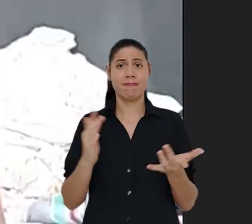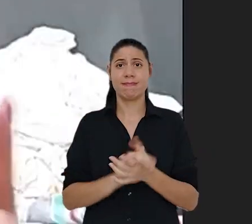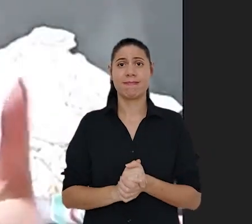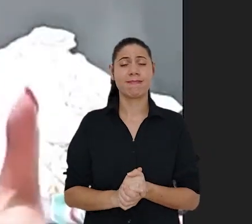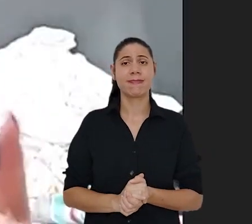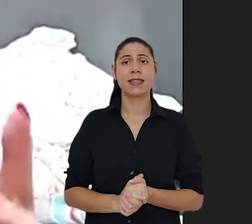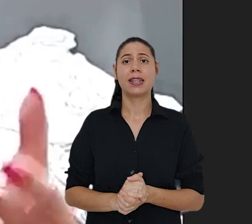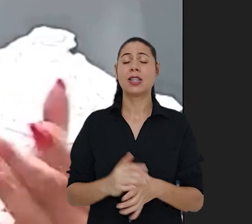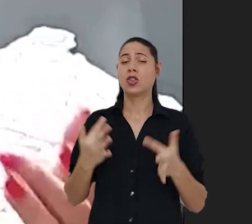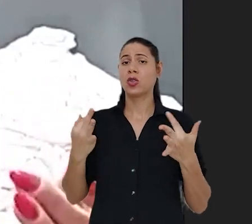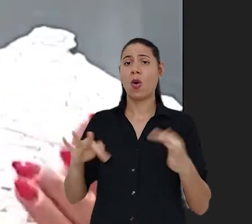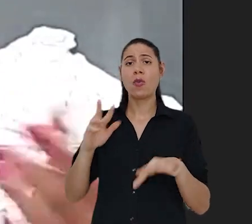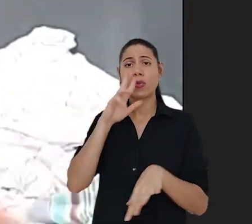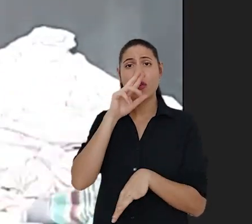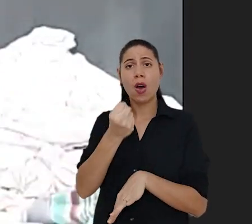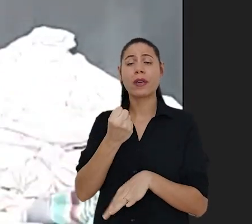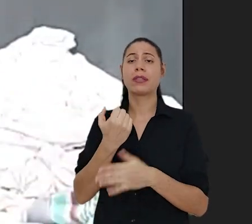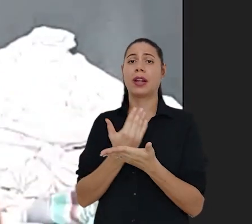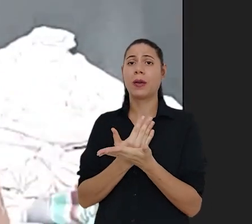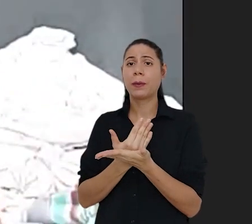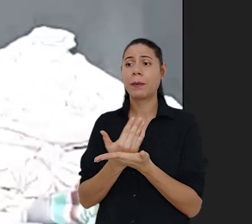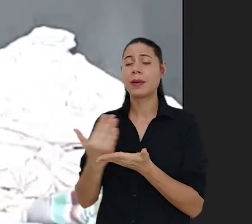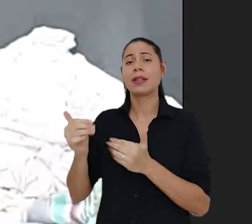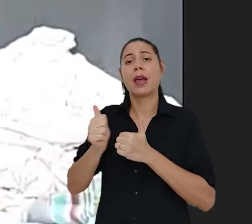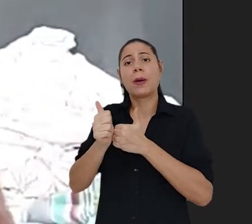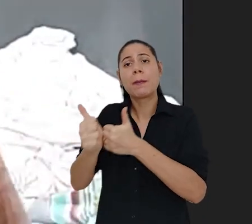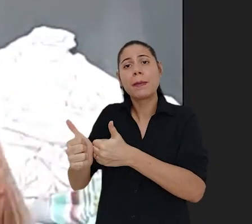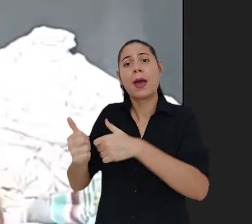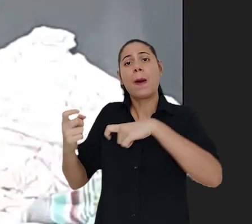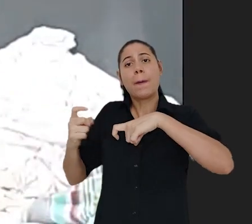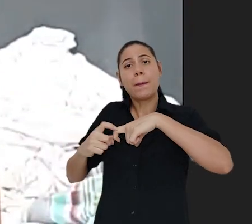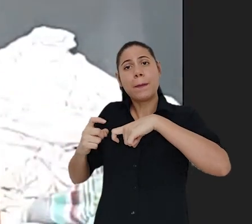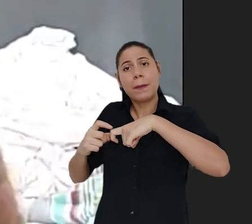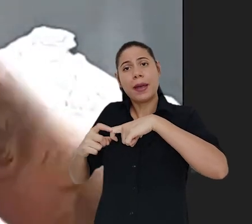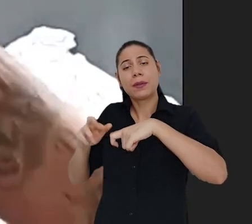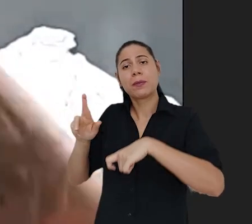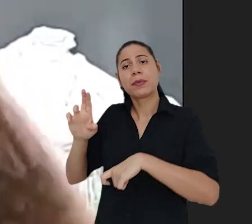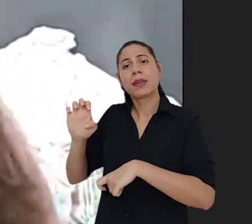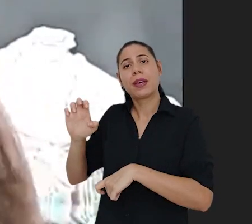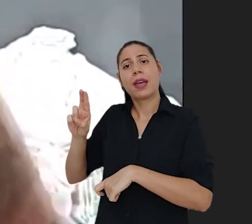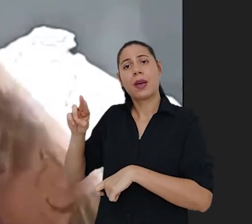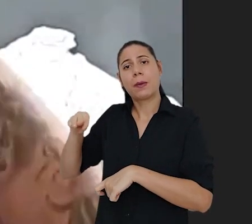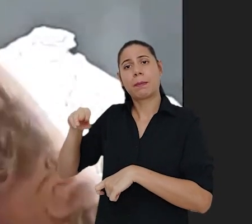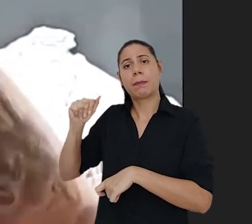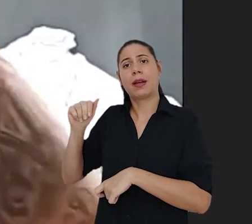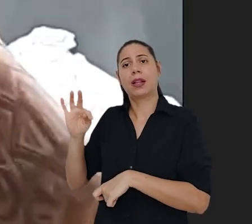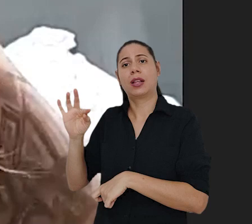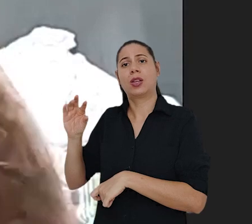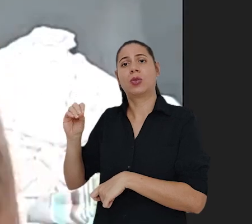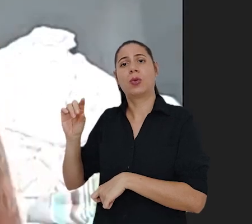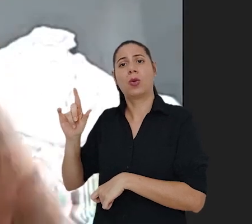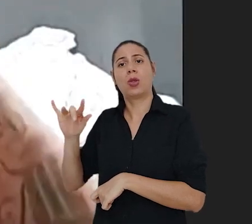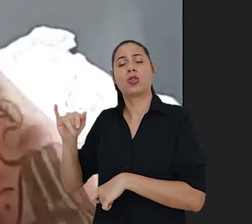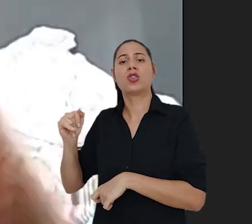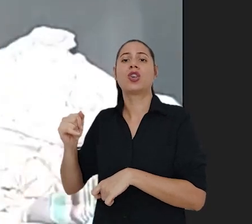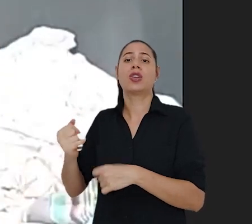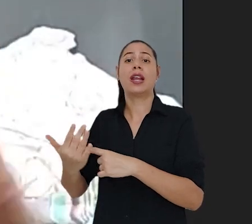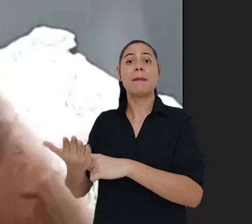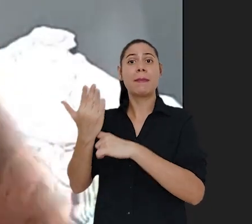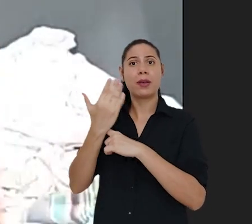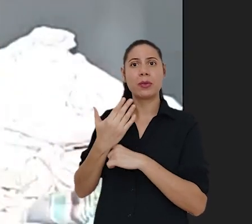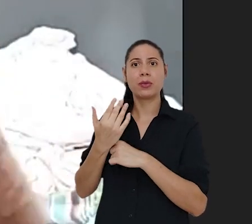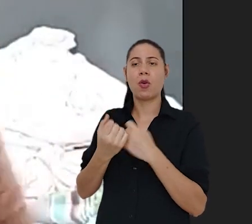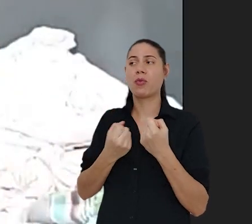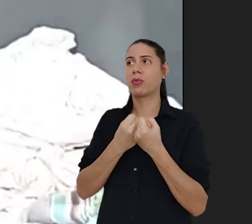Comecei a fazer o acompanhamento com um reumatologista, e o reumatologista me passou vários remédios alopáticos. Eu posso